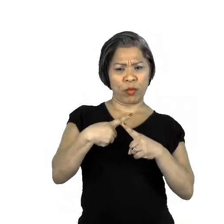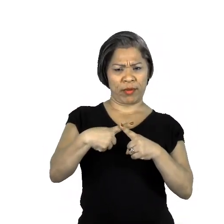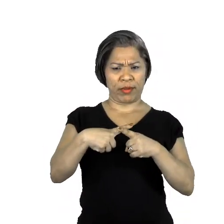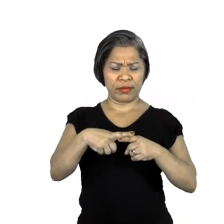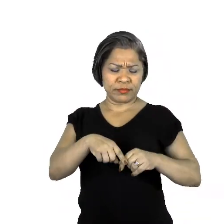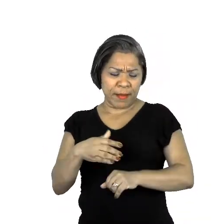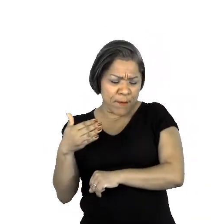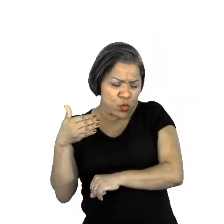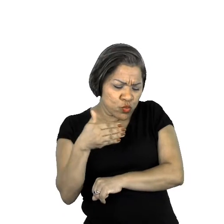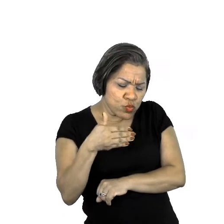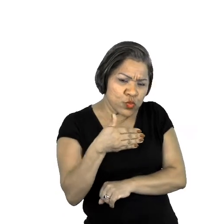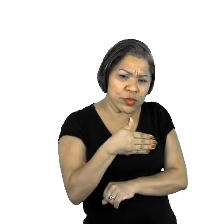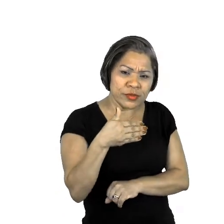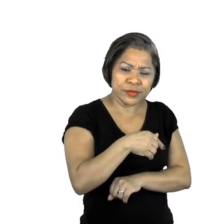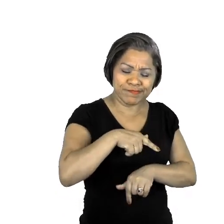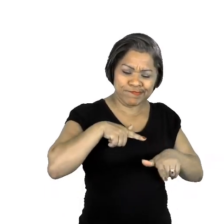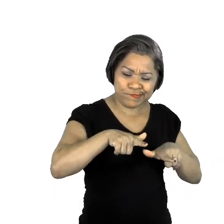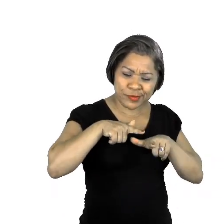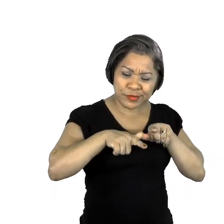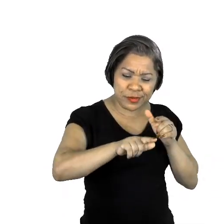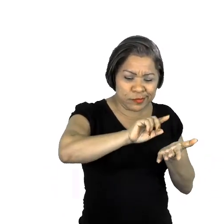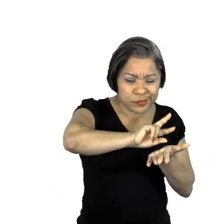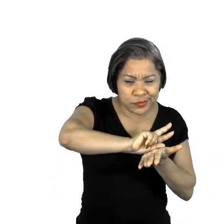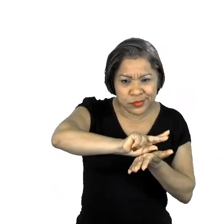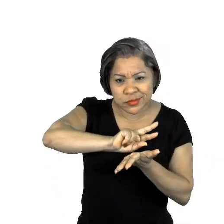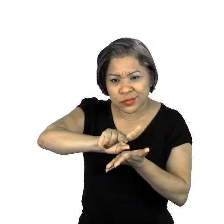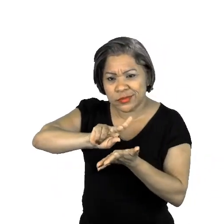muitos recursos, desde imagem,